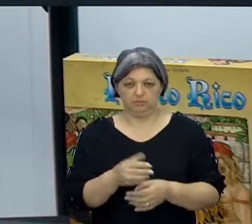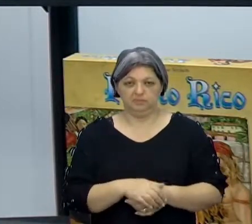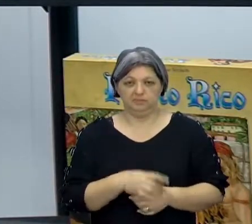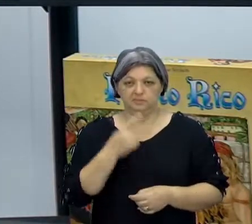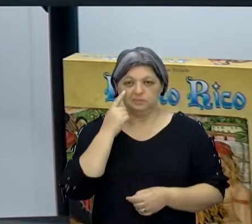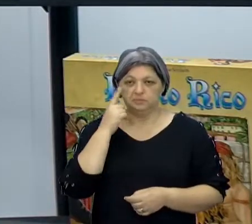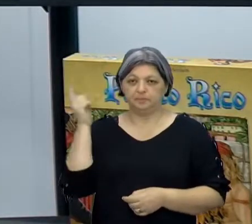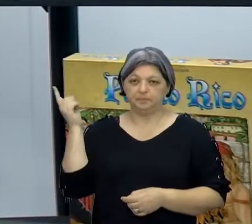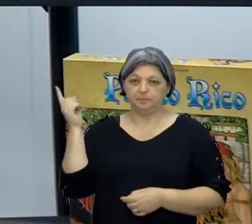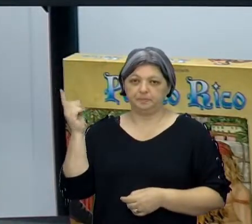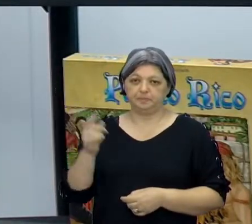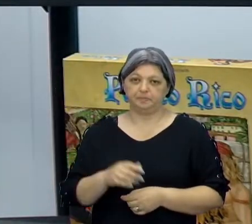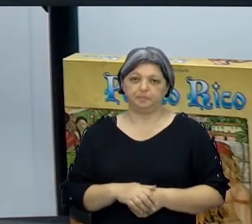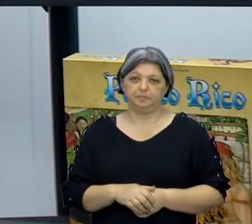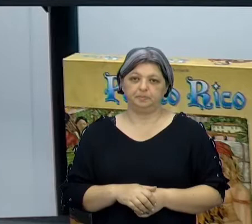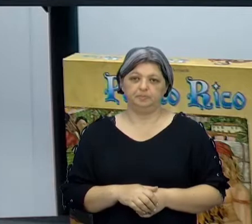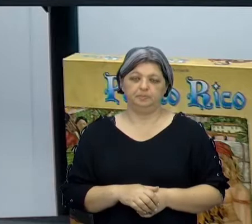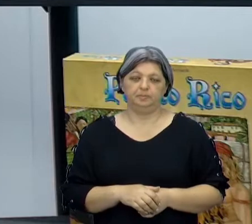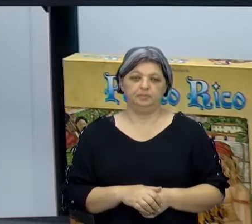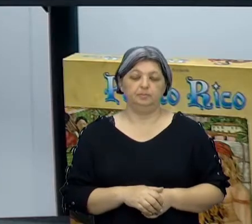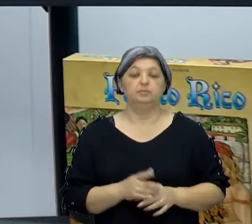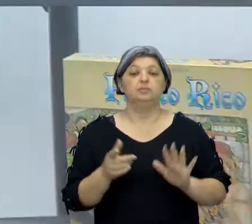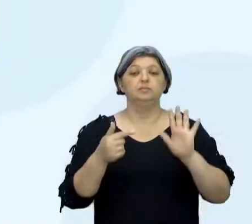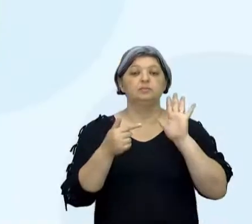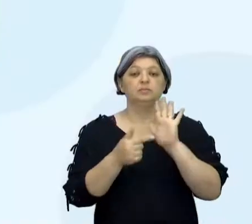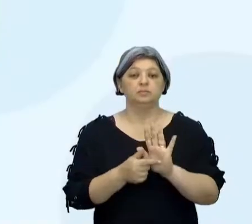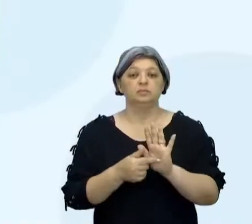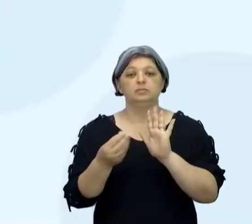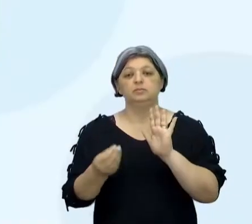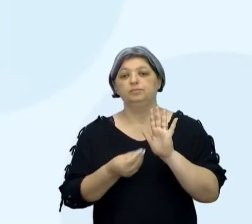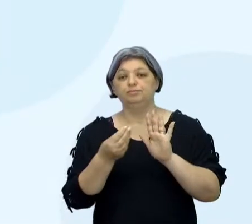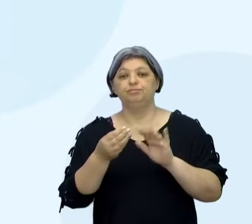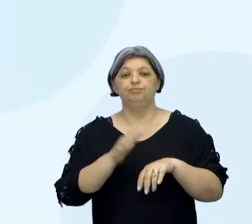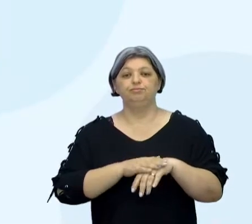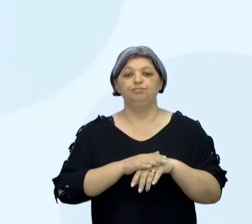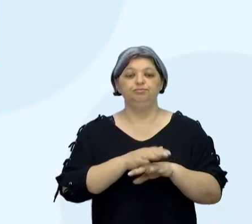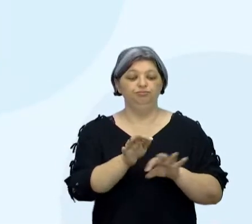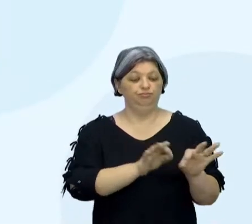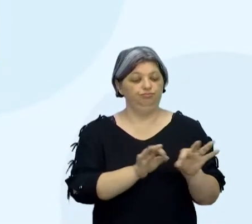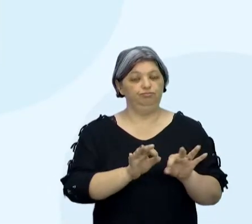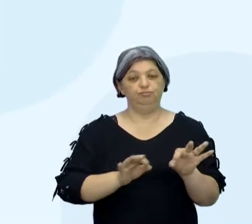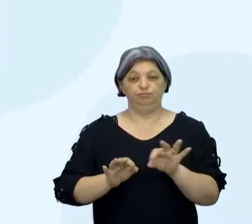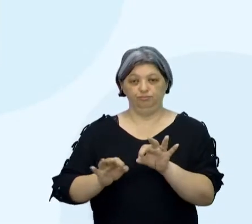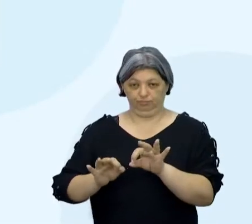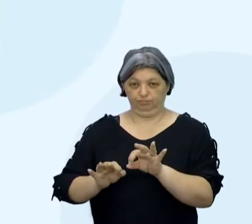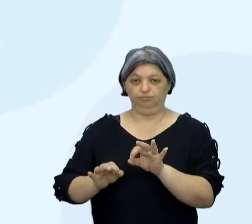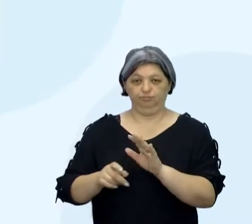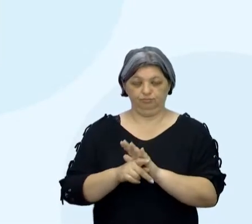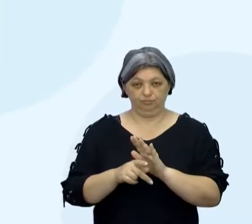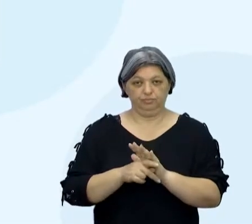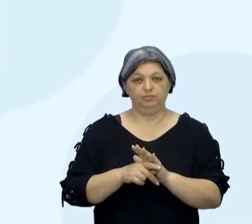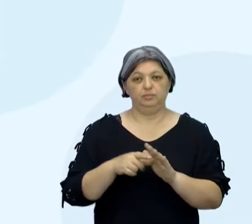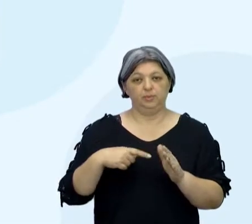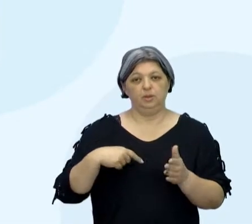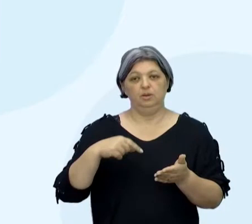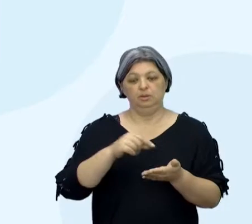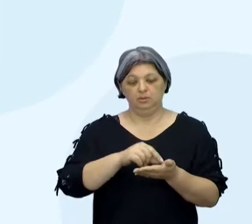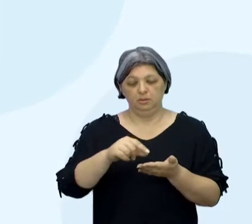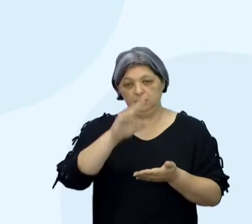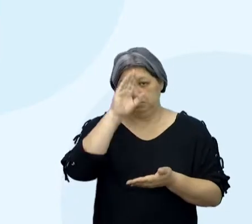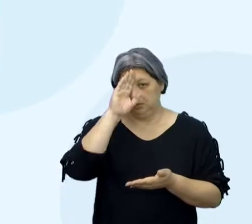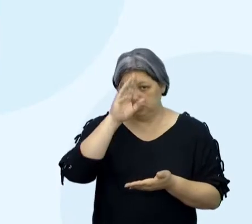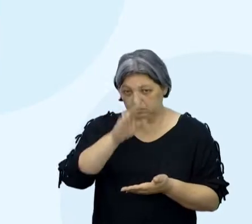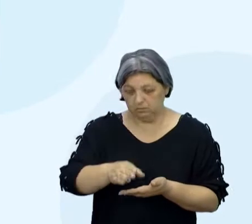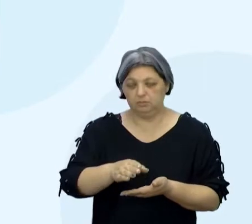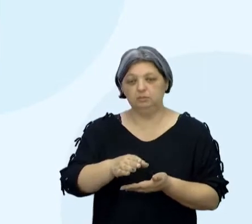coloquei aqui. Então, ele mostra como que você deve organizar os seus componentes. Então tem o tabuleiro principal, ele